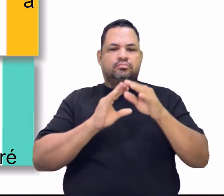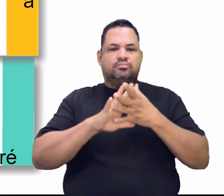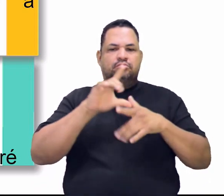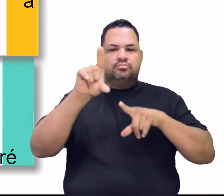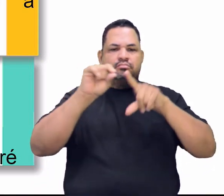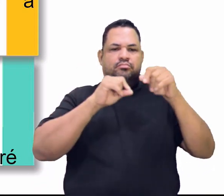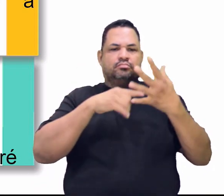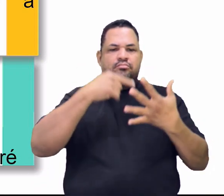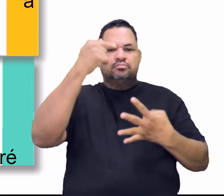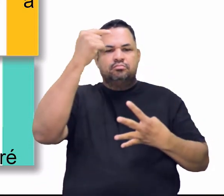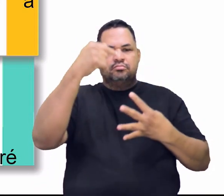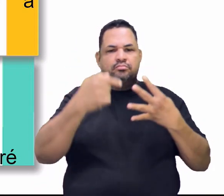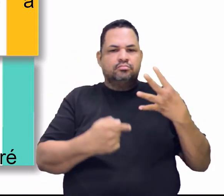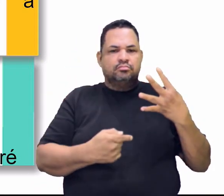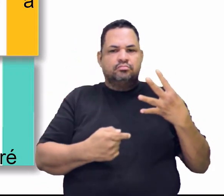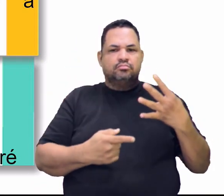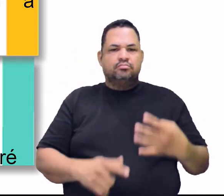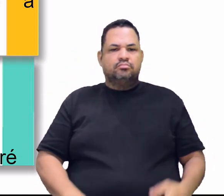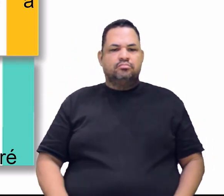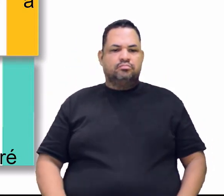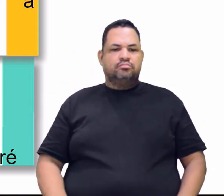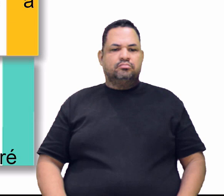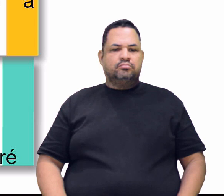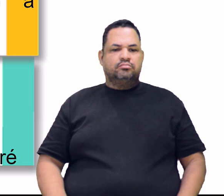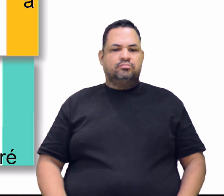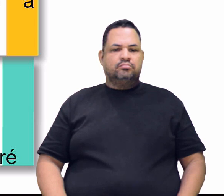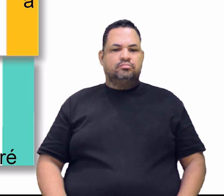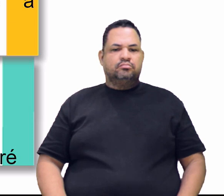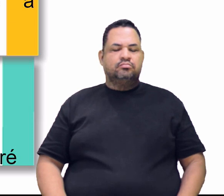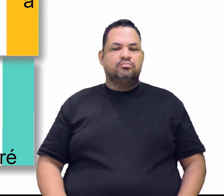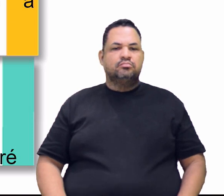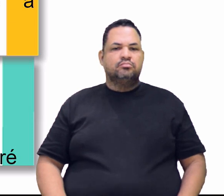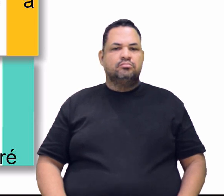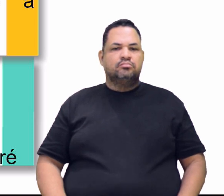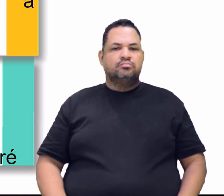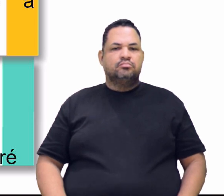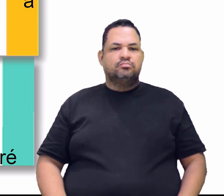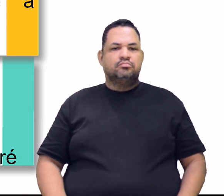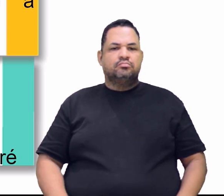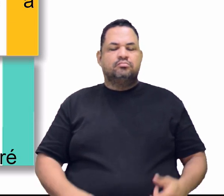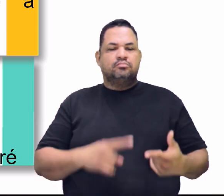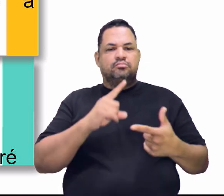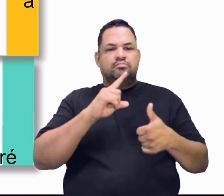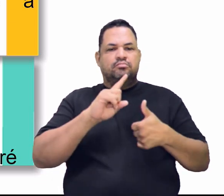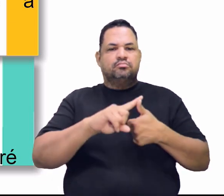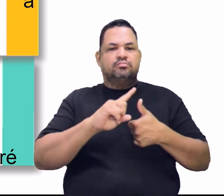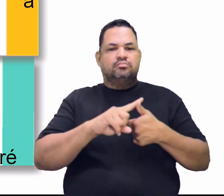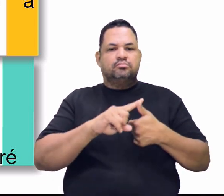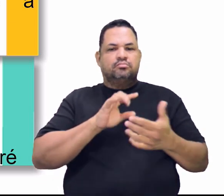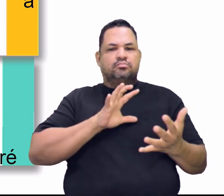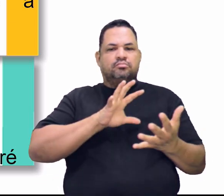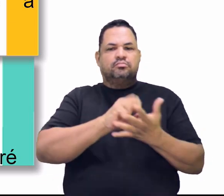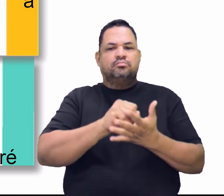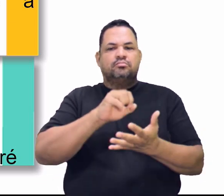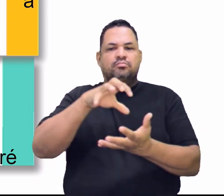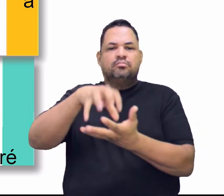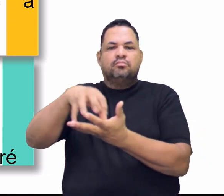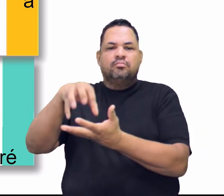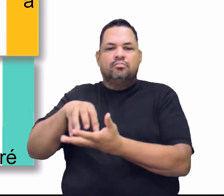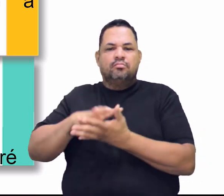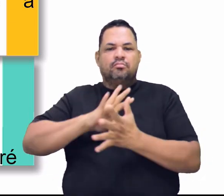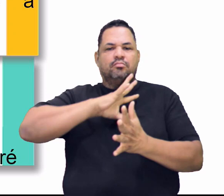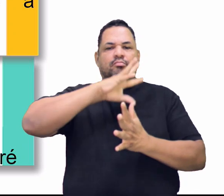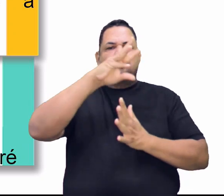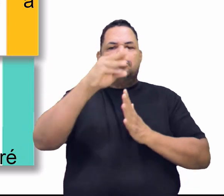eu selecionei 4 conteúdos. São eles: a conquista e a colonização